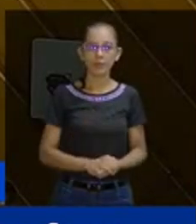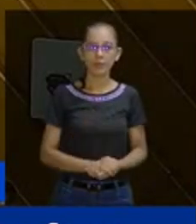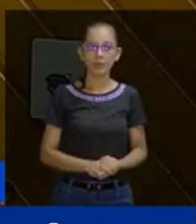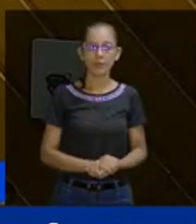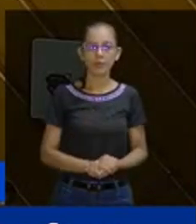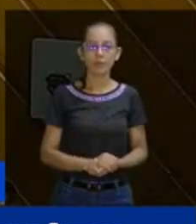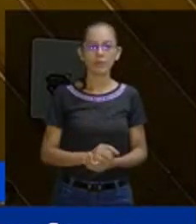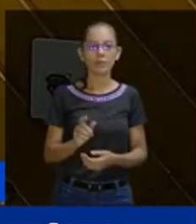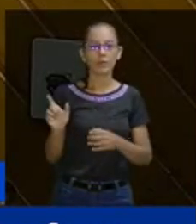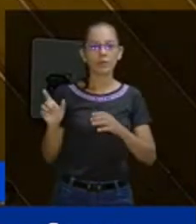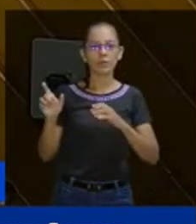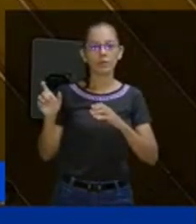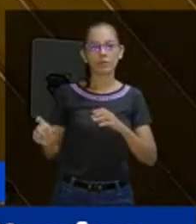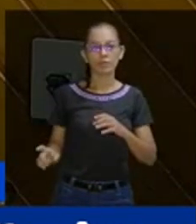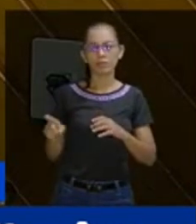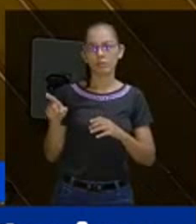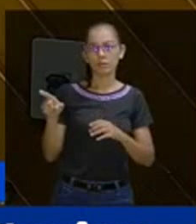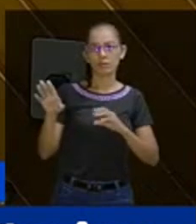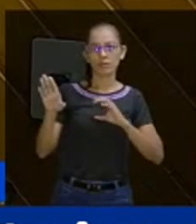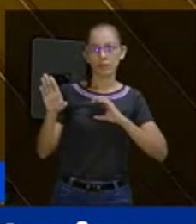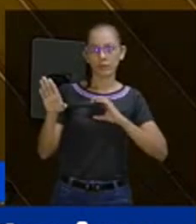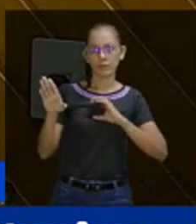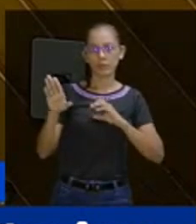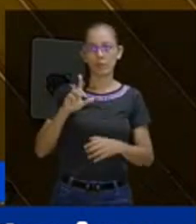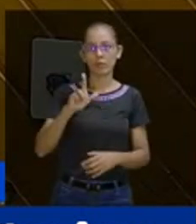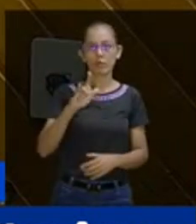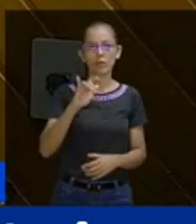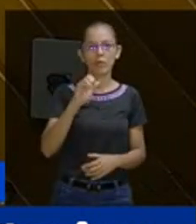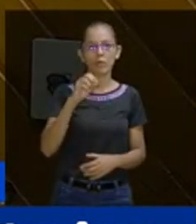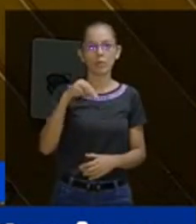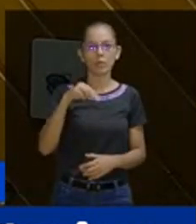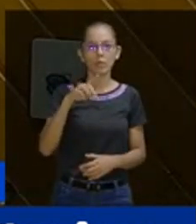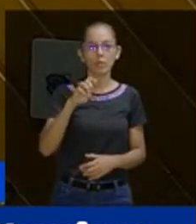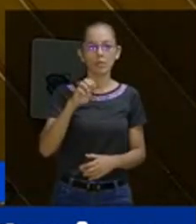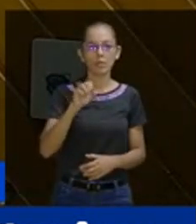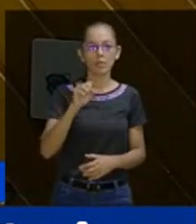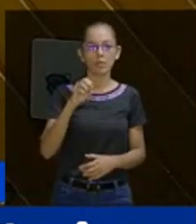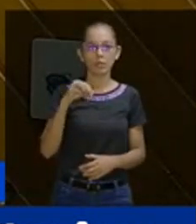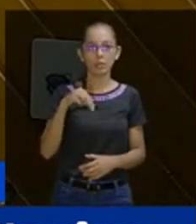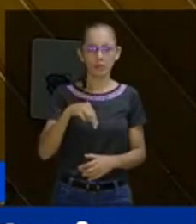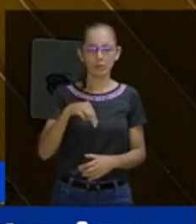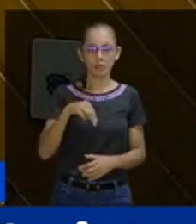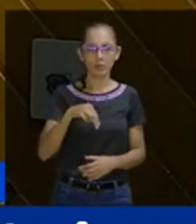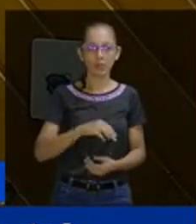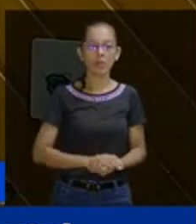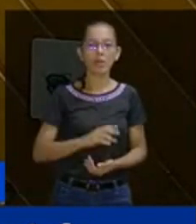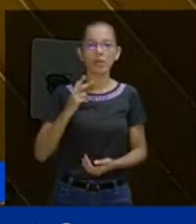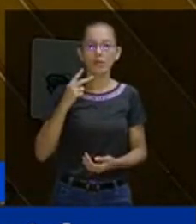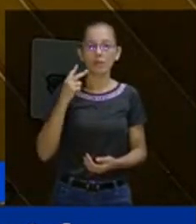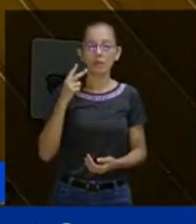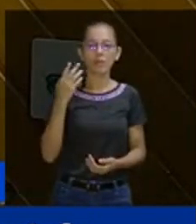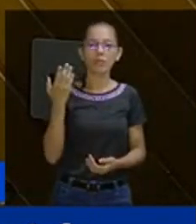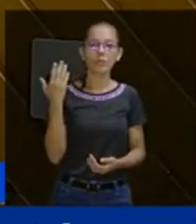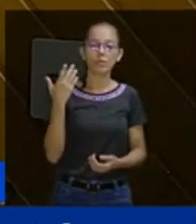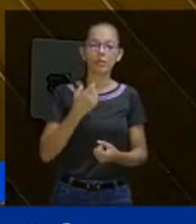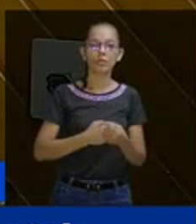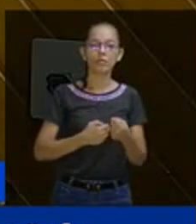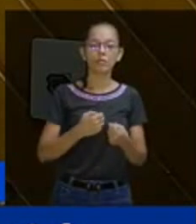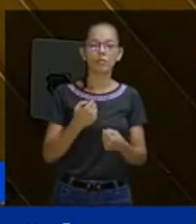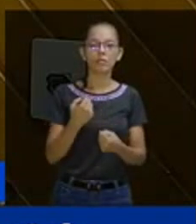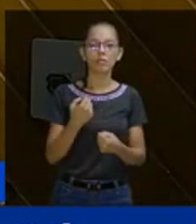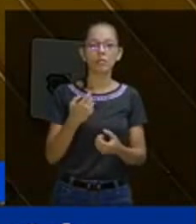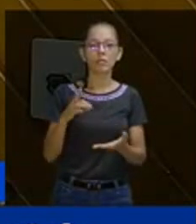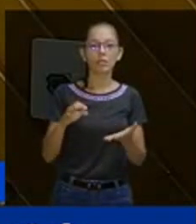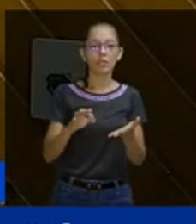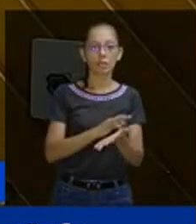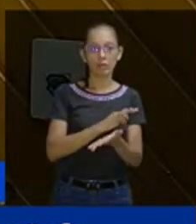prisão preventiva de Luanderson de Oliveira Alves, candidato a vereador no município de Macapá, nas eleições de 2024,